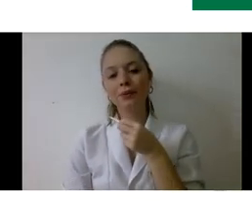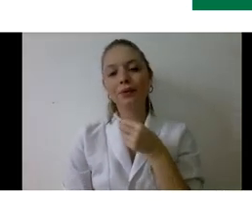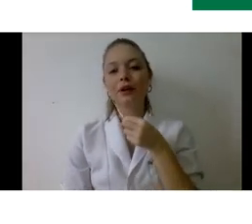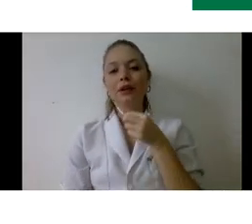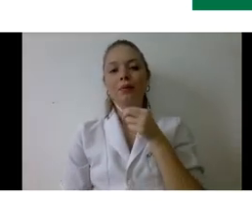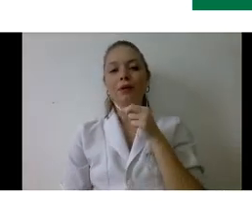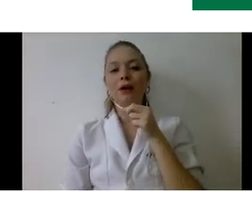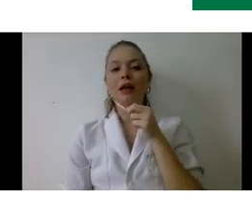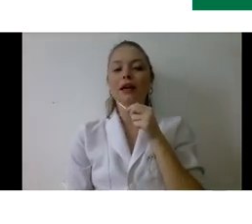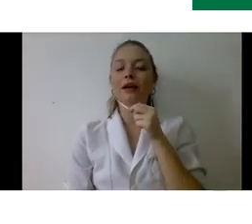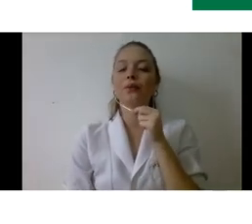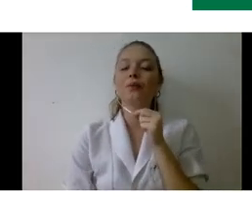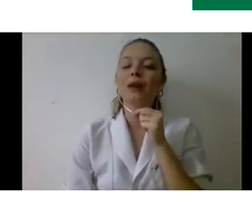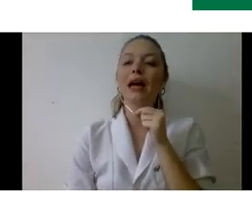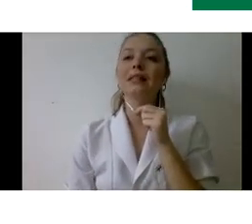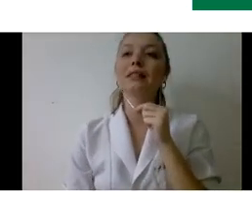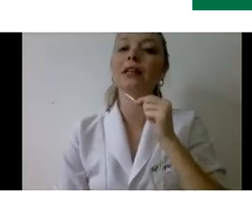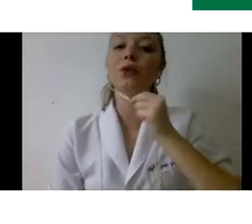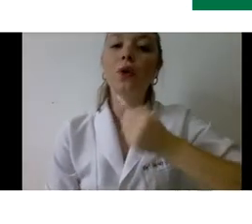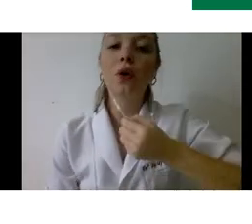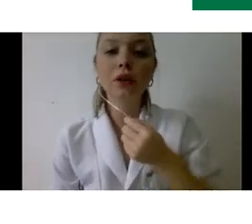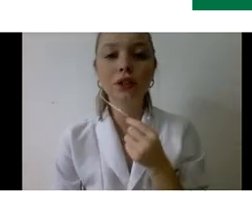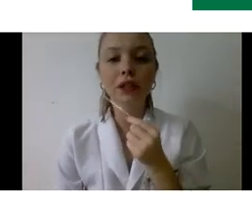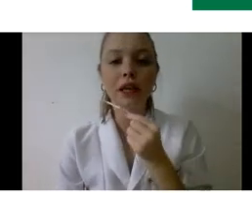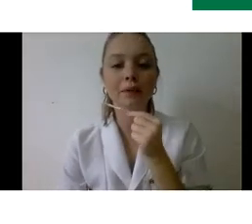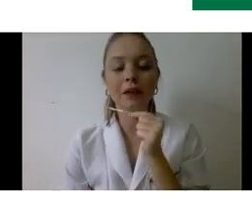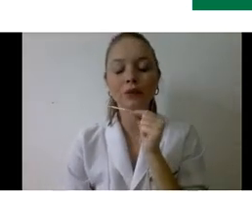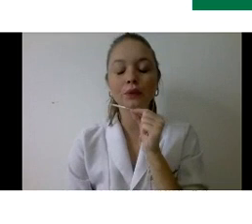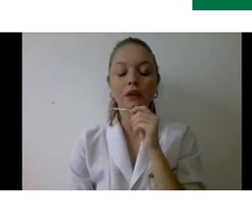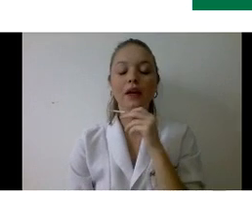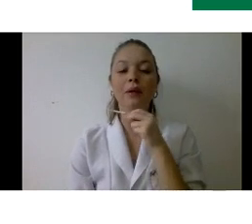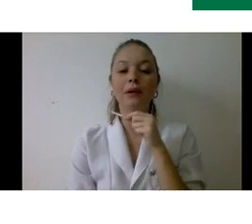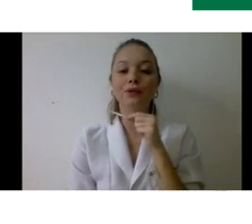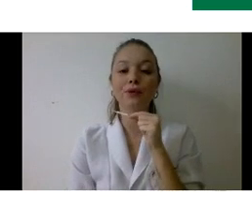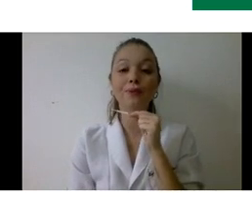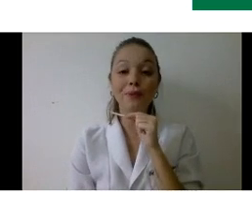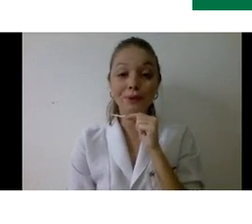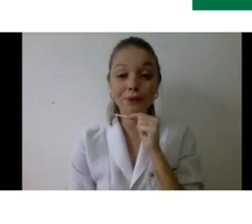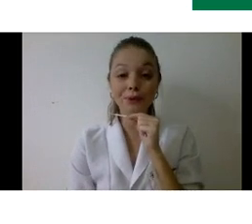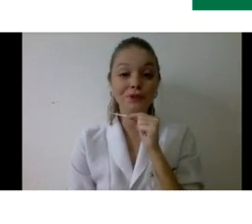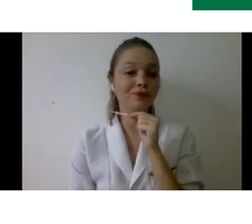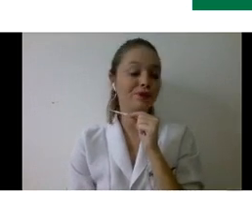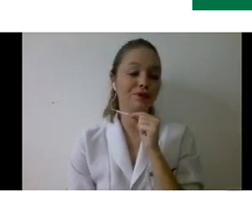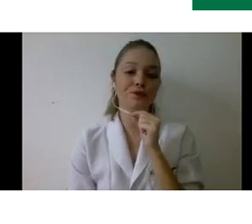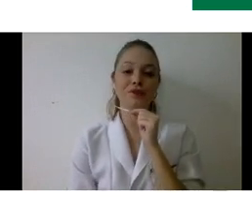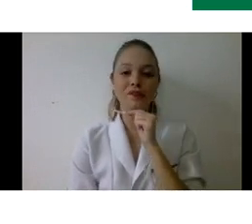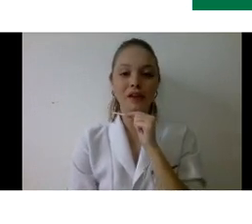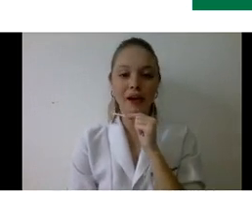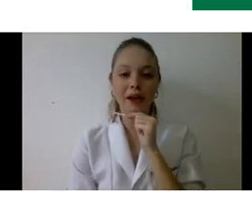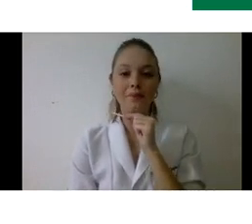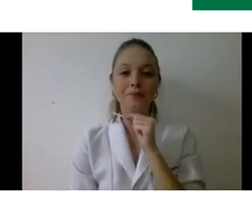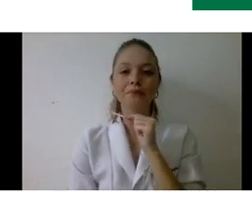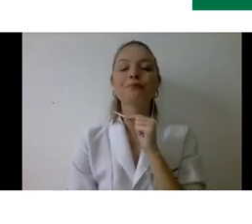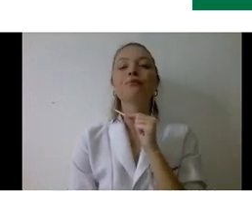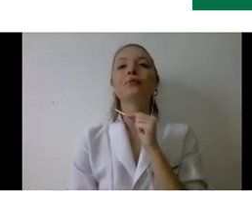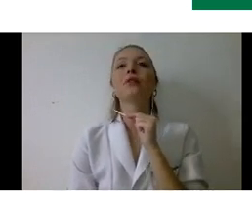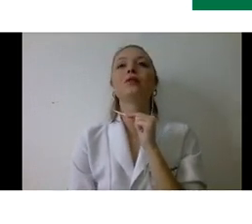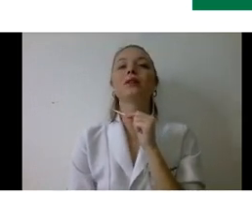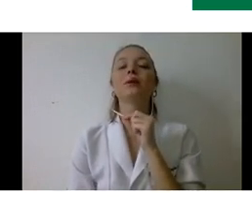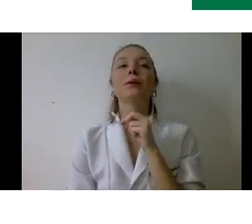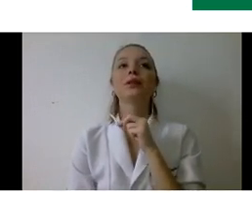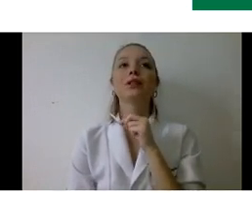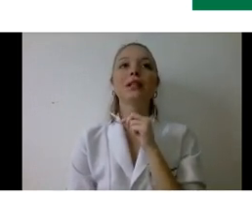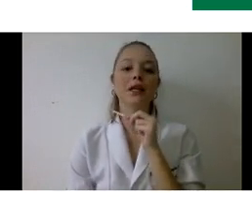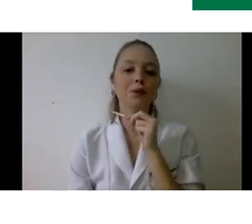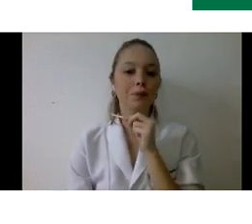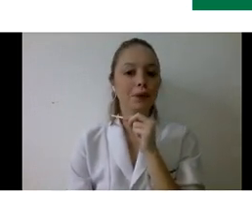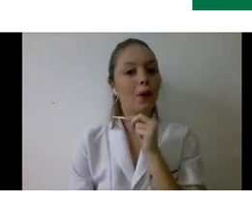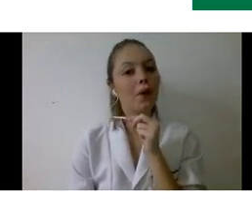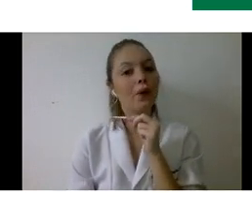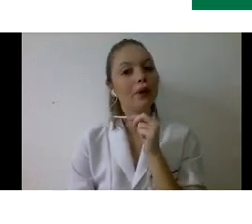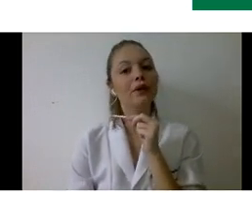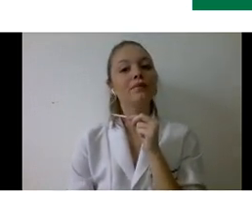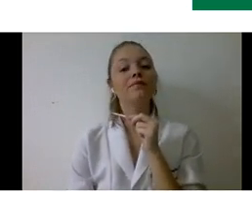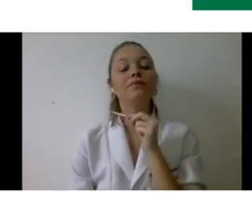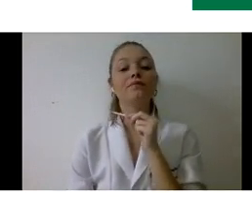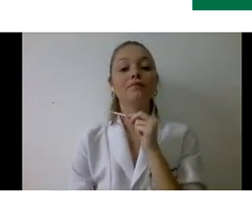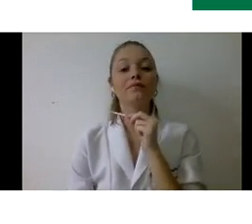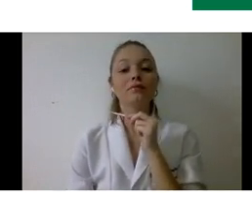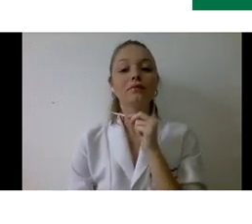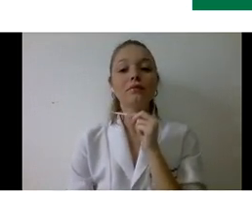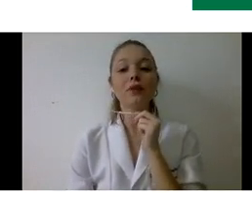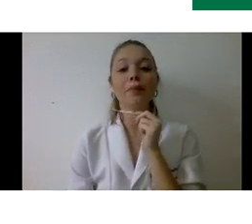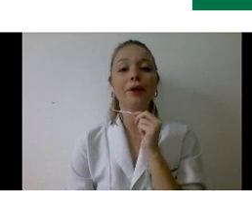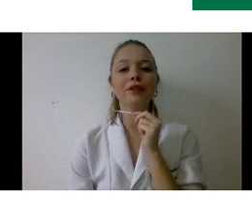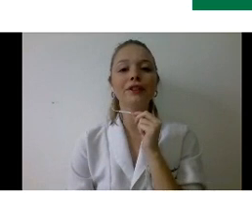da queimadura, tá bom, galera? Assim, dor de queimadura é uma dor muito difícil de sarar. Você pode dar